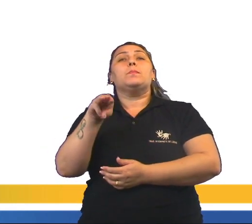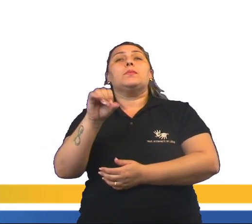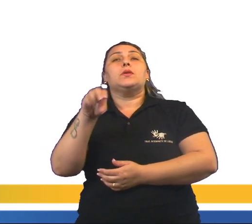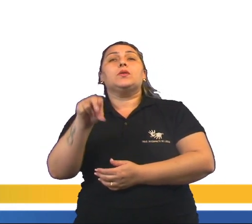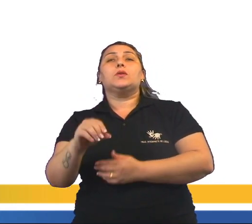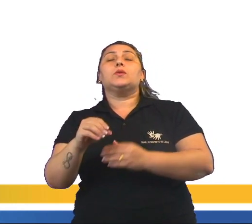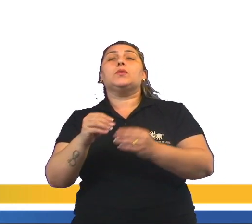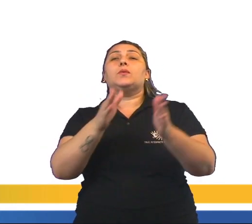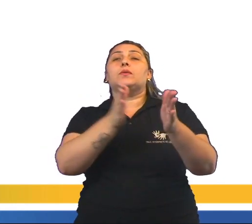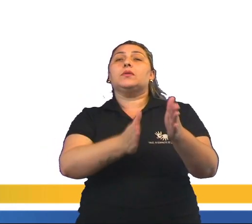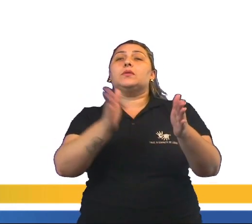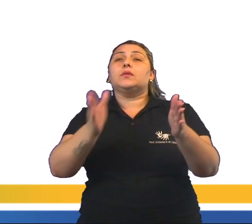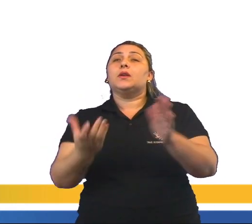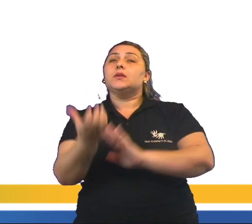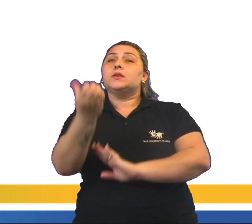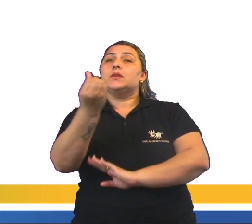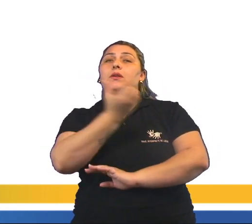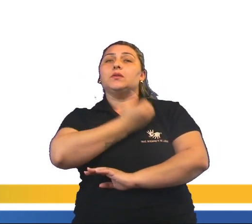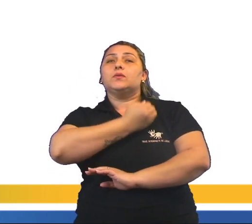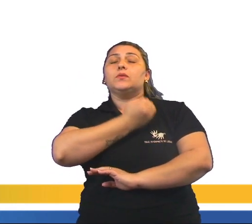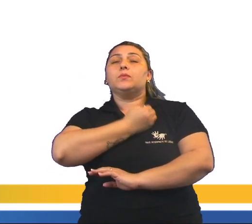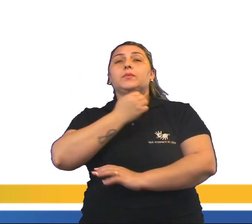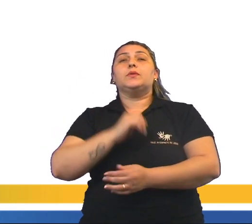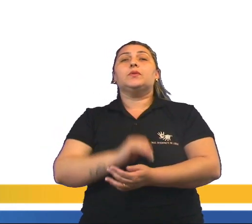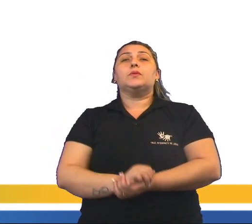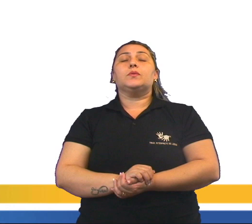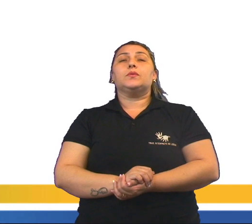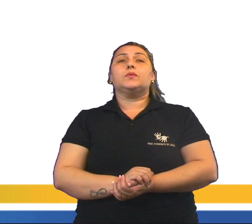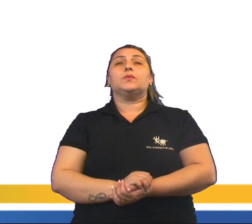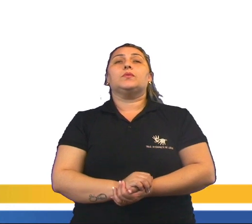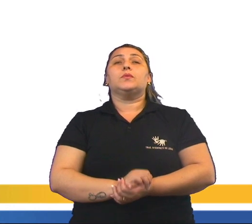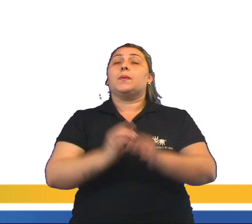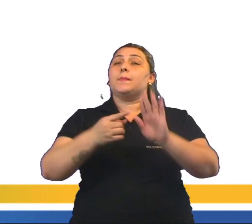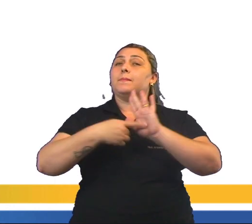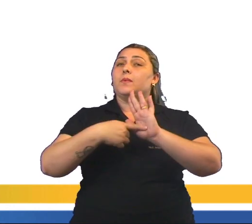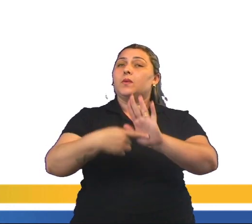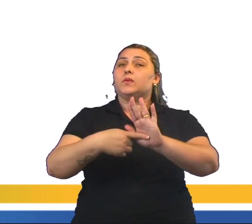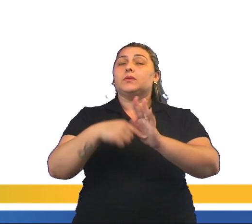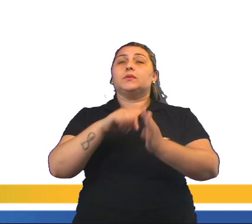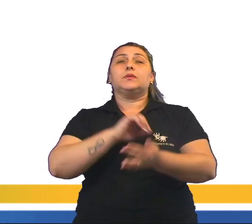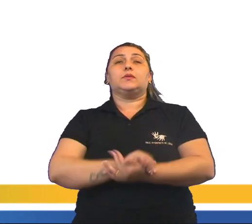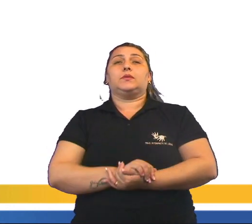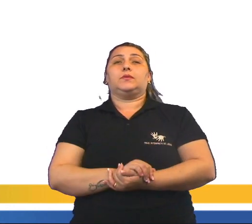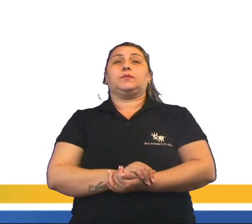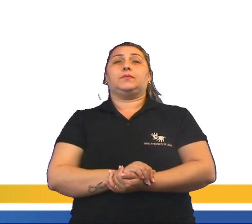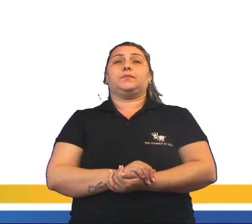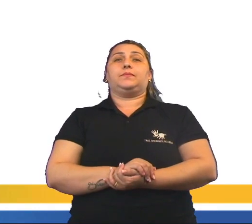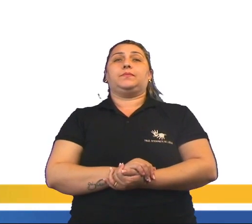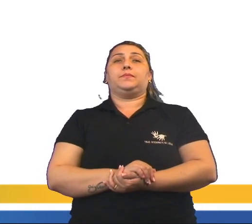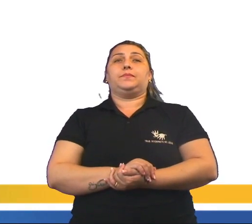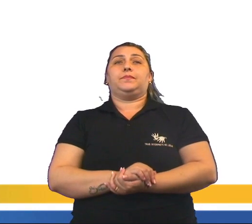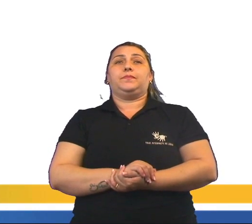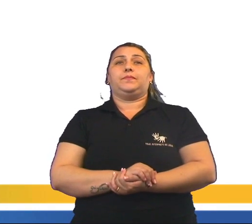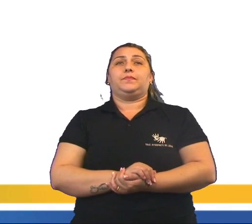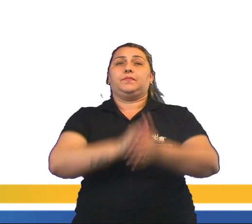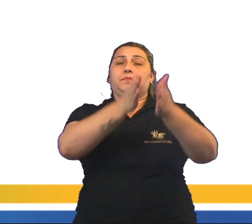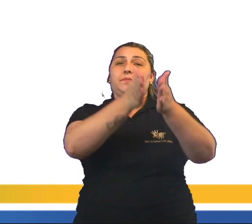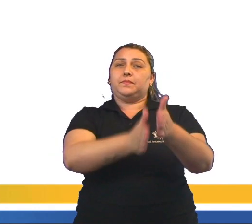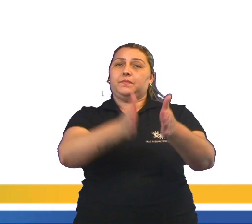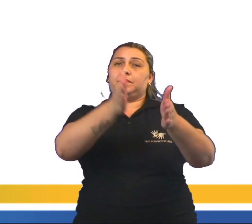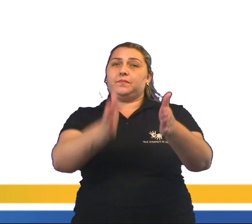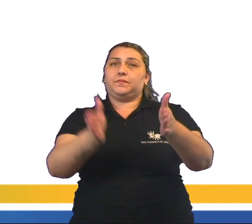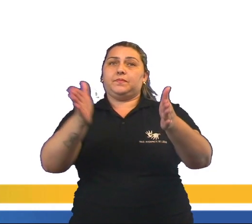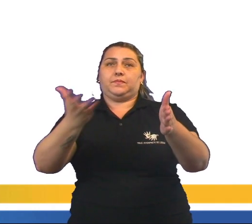formam uma sequência de 6 números Ou seja no caso aí uma mostra né então vamos lá